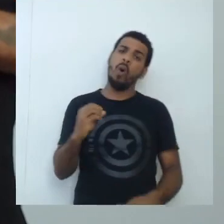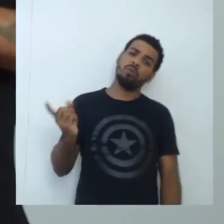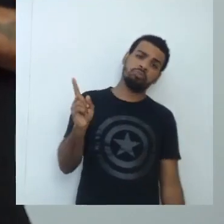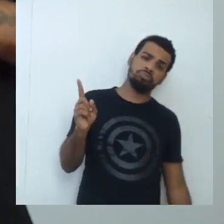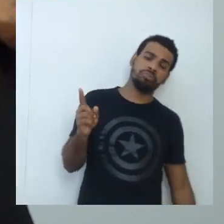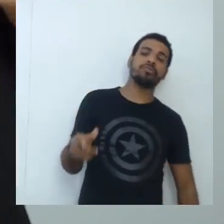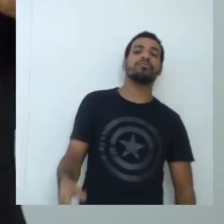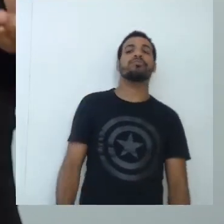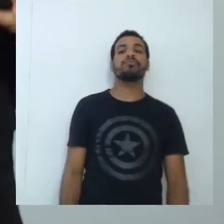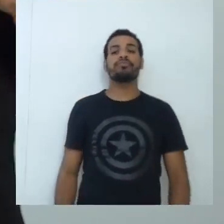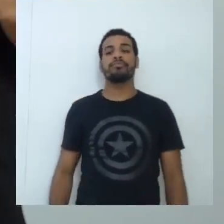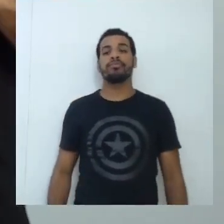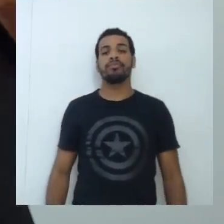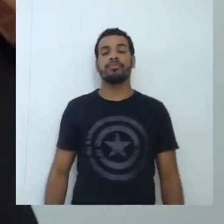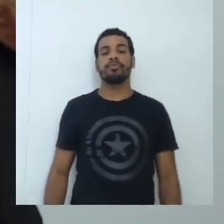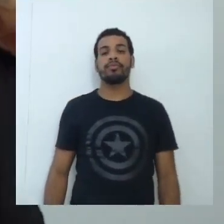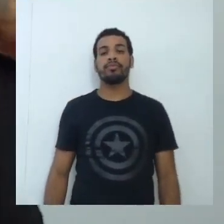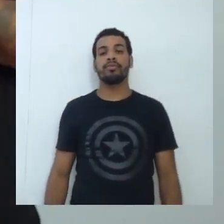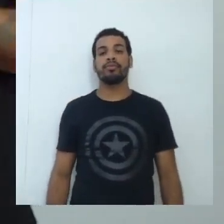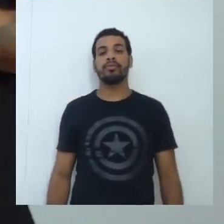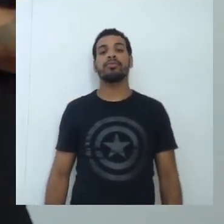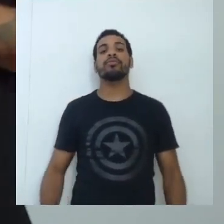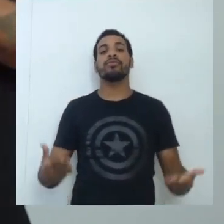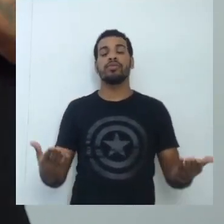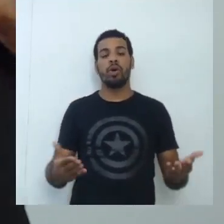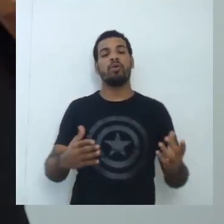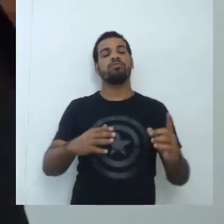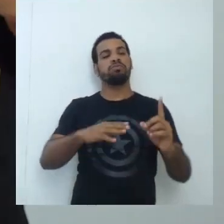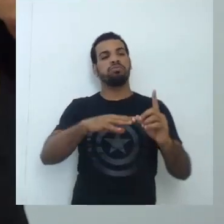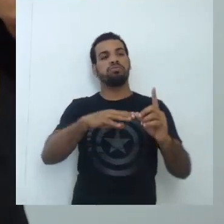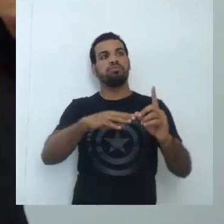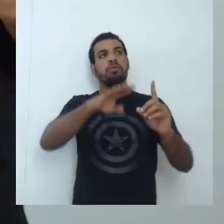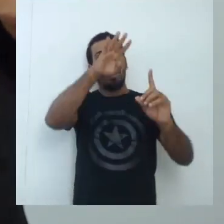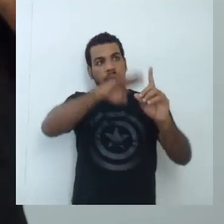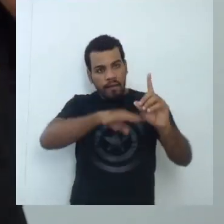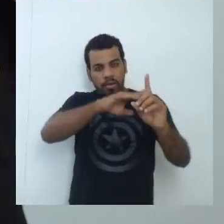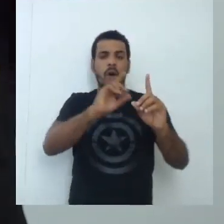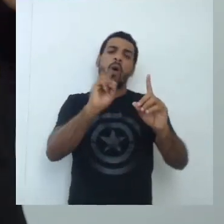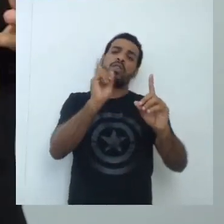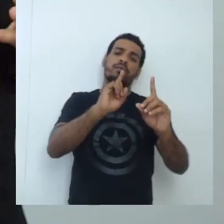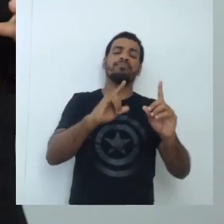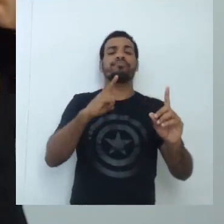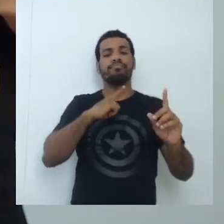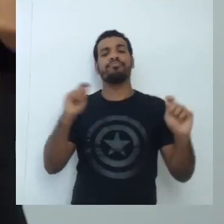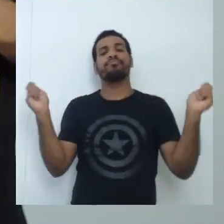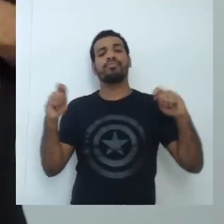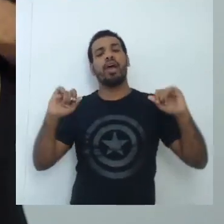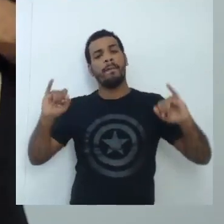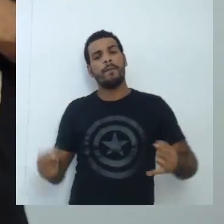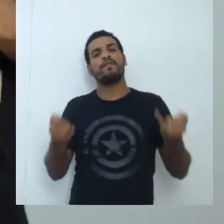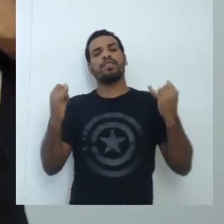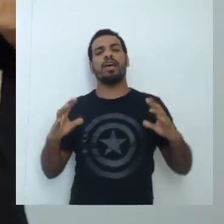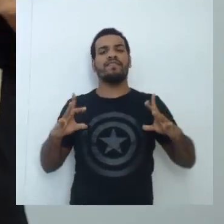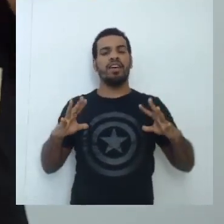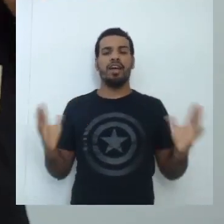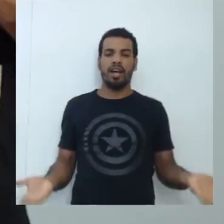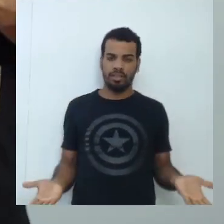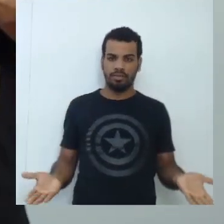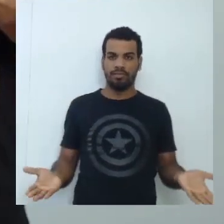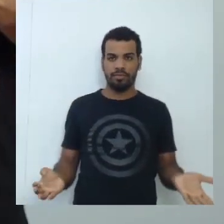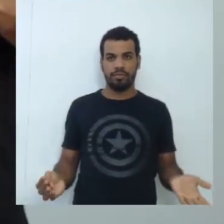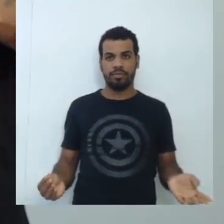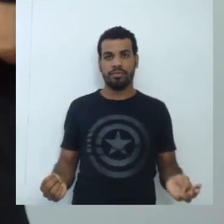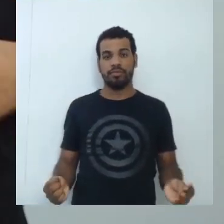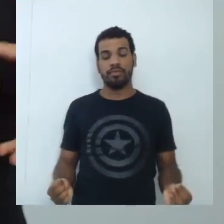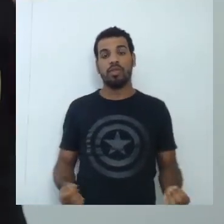não. Então, fazendo reverência ou não a Nossa Senhora da Conceição, nós teremos esse feriado. Então, a